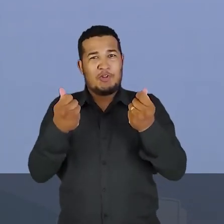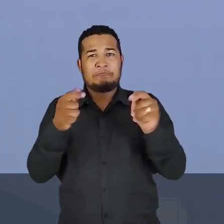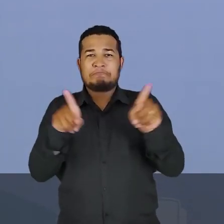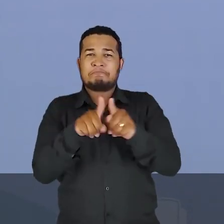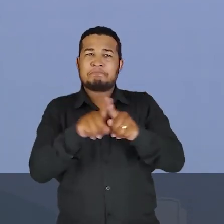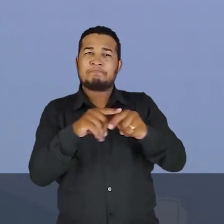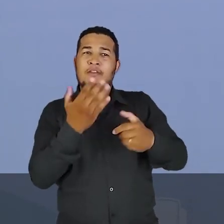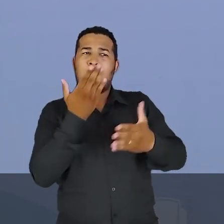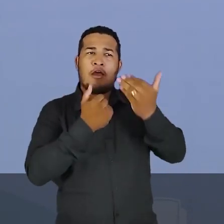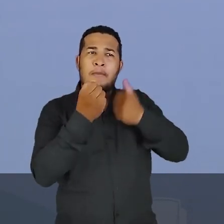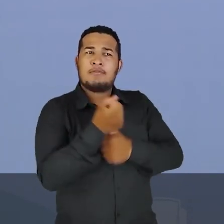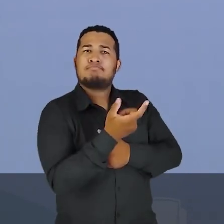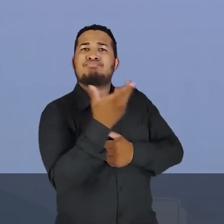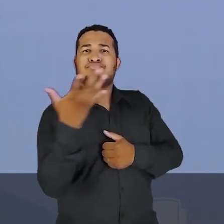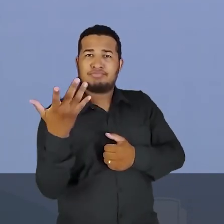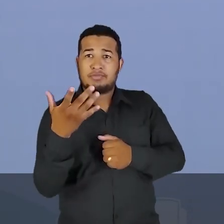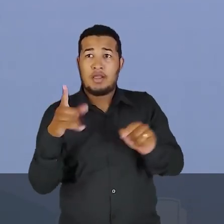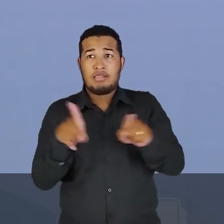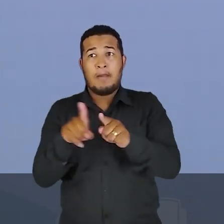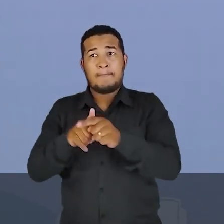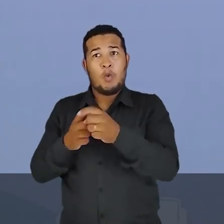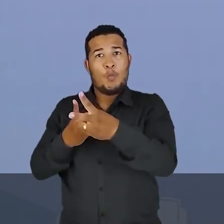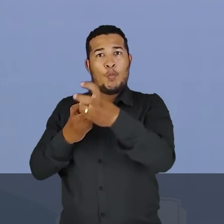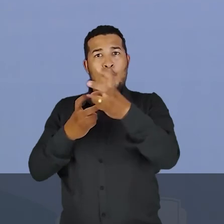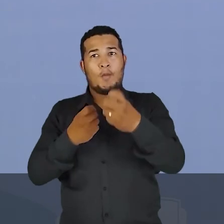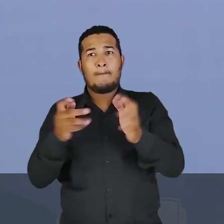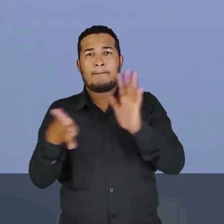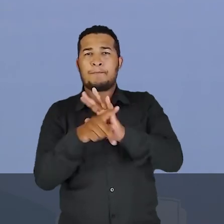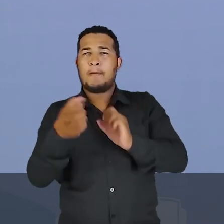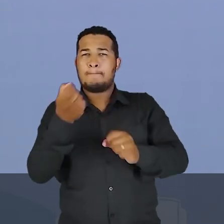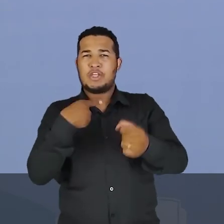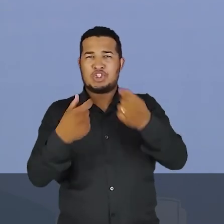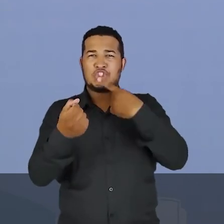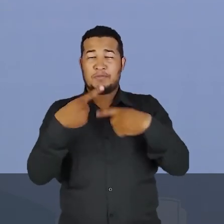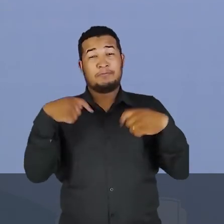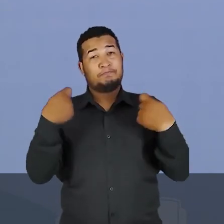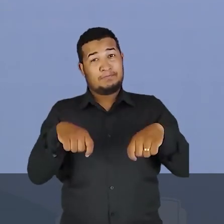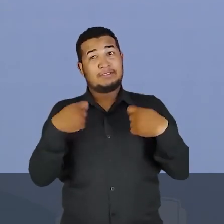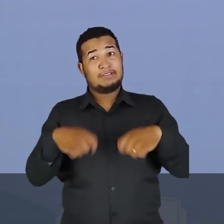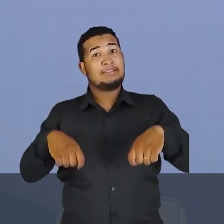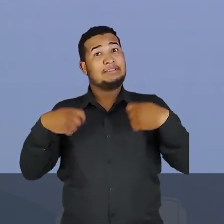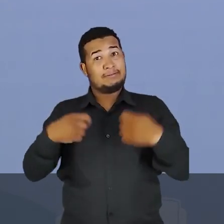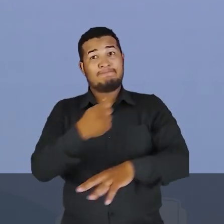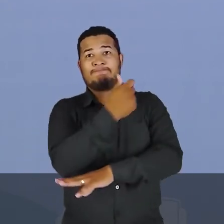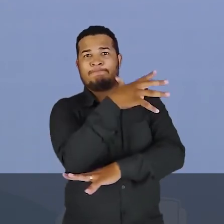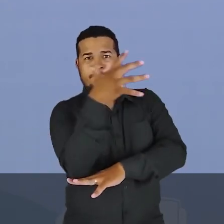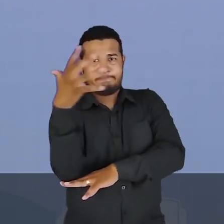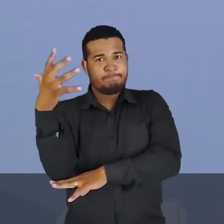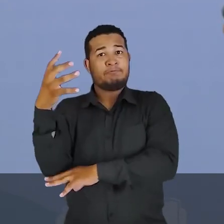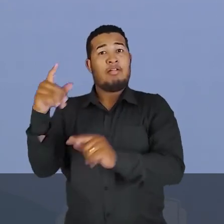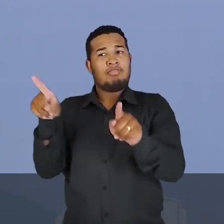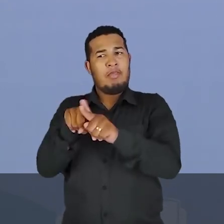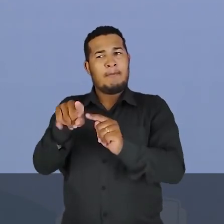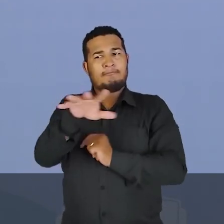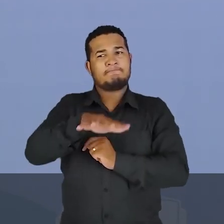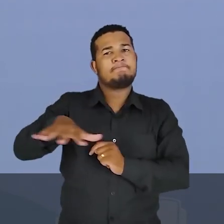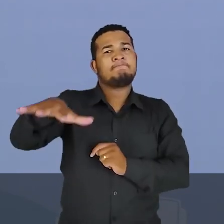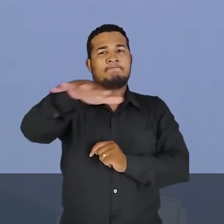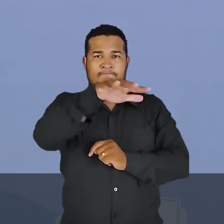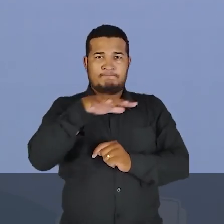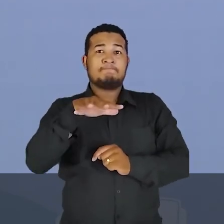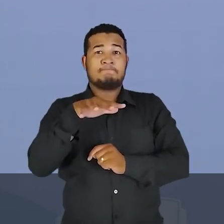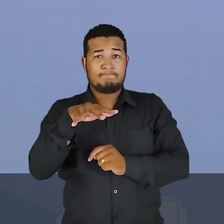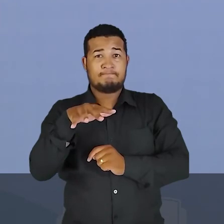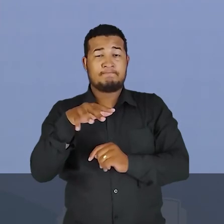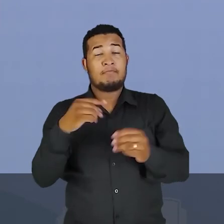dos nossos alimentos, né, a obtenção dos medicamentos que nós precisamos, depende da nossa reserva florestal,